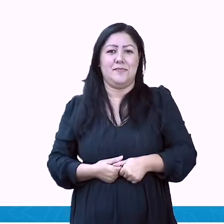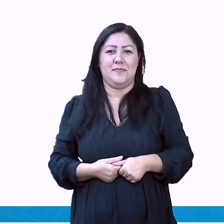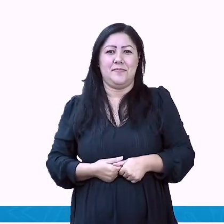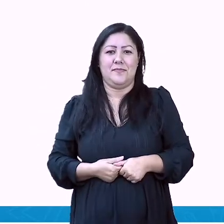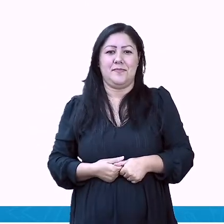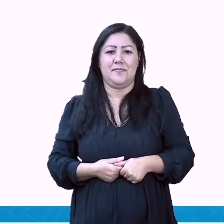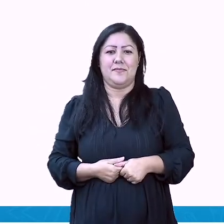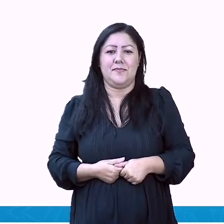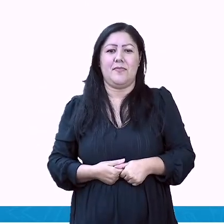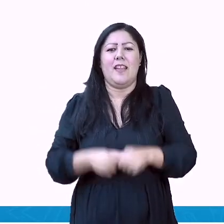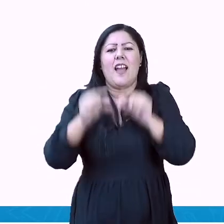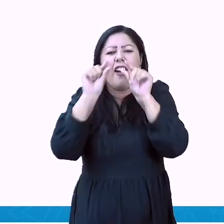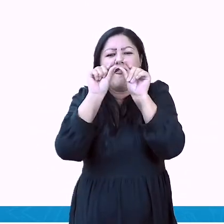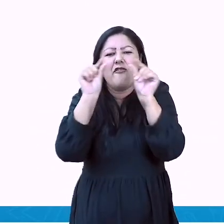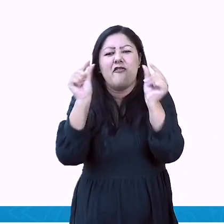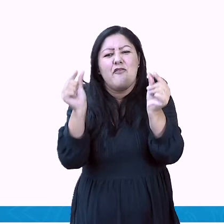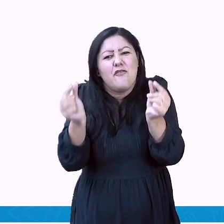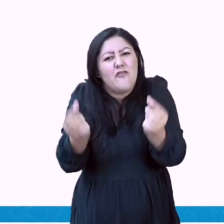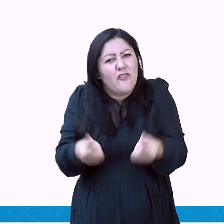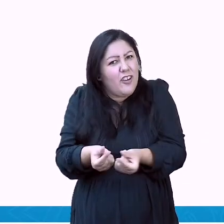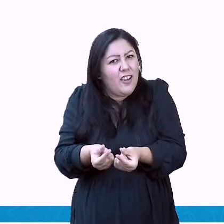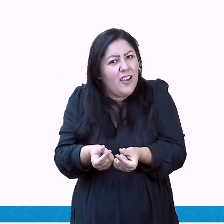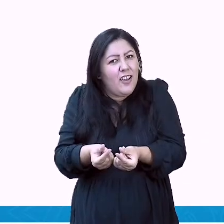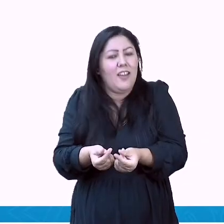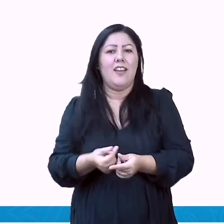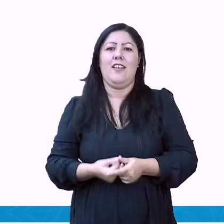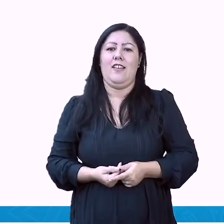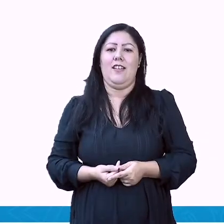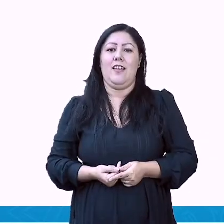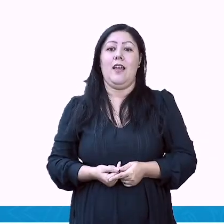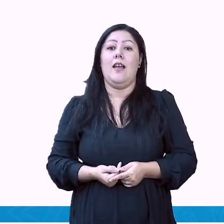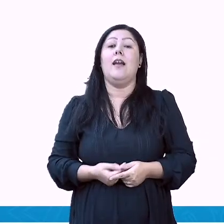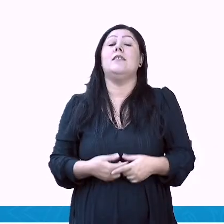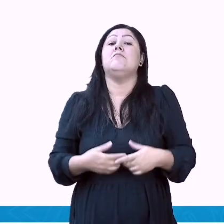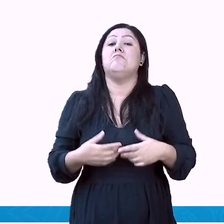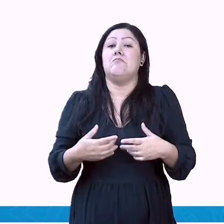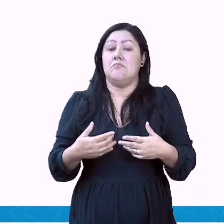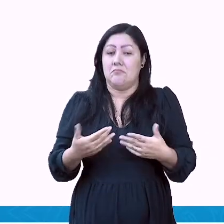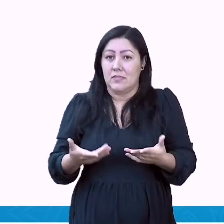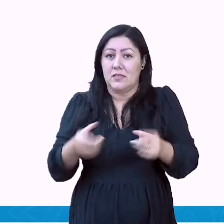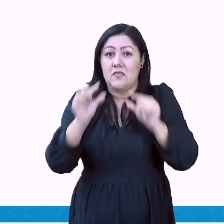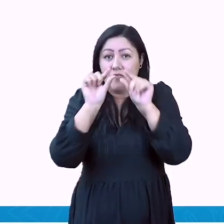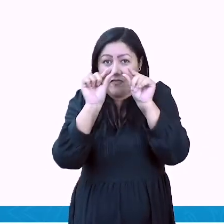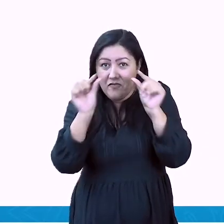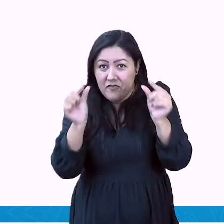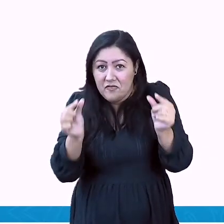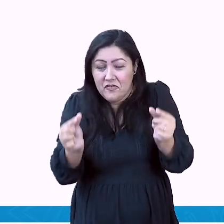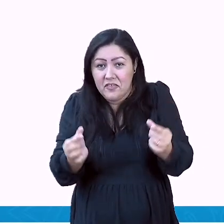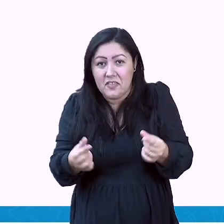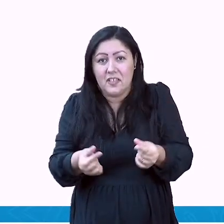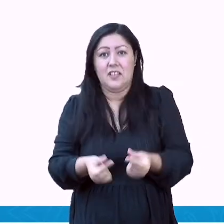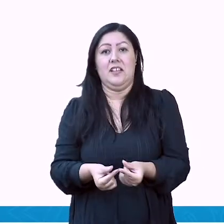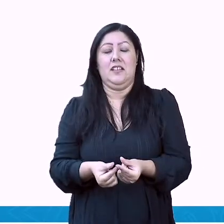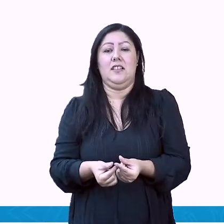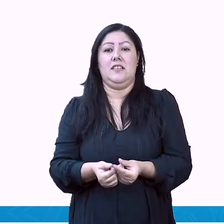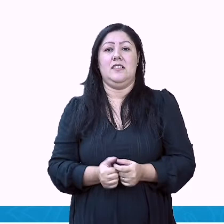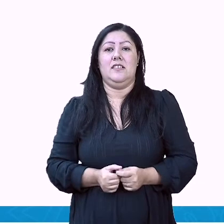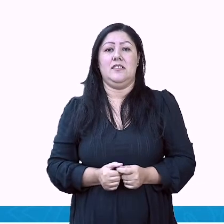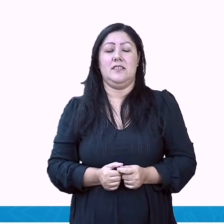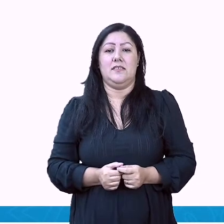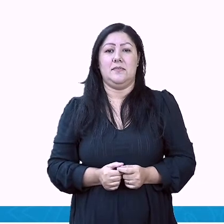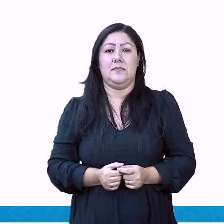ela é a mais fina, e nós não podemos esquecer que mesmo quando nós falamos